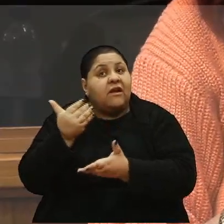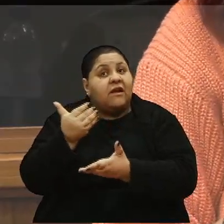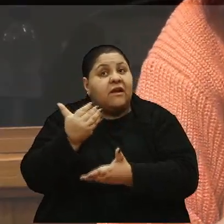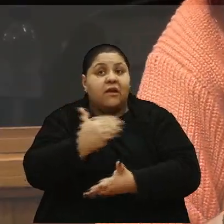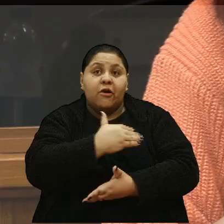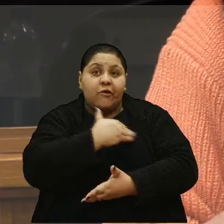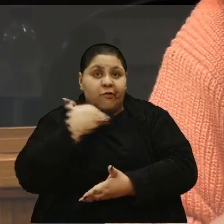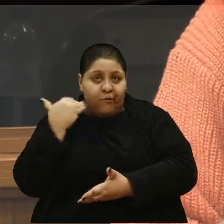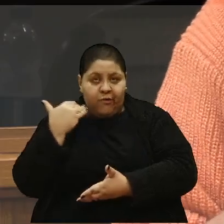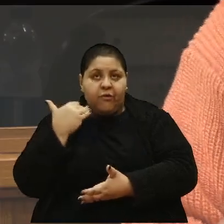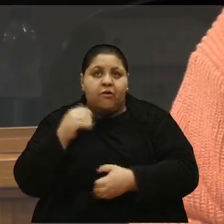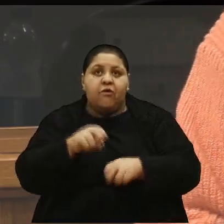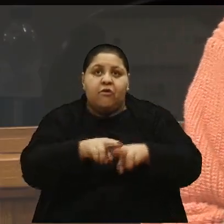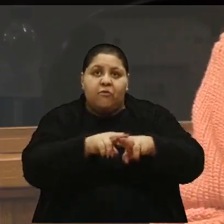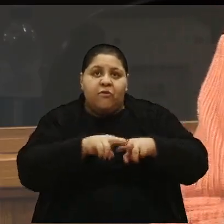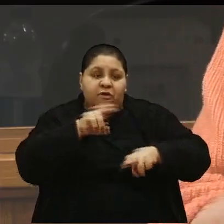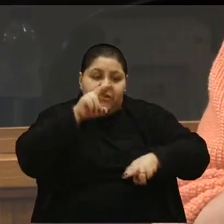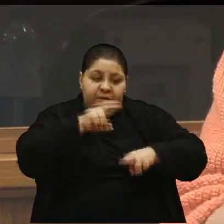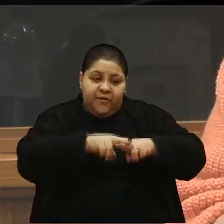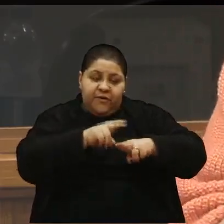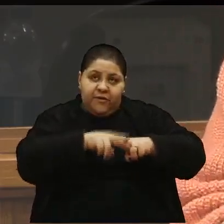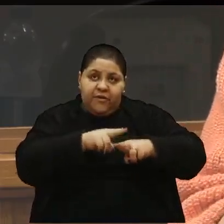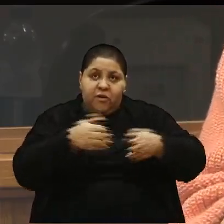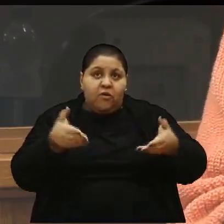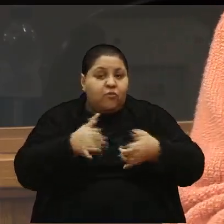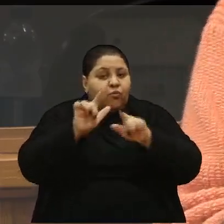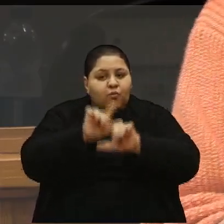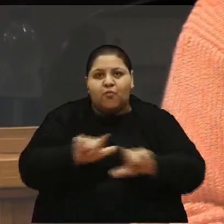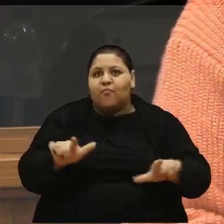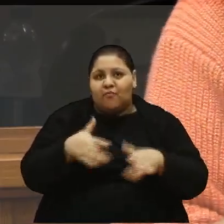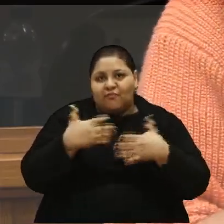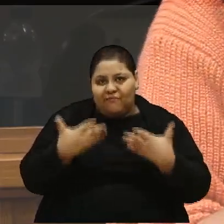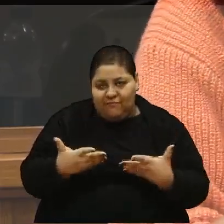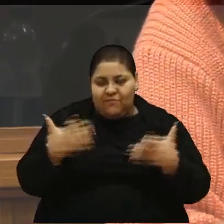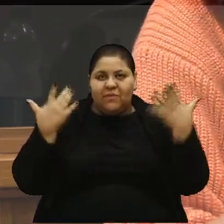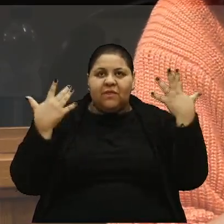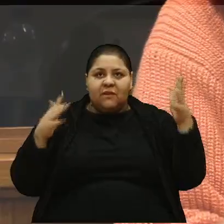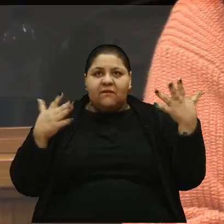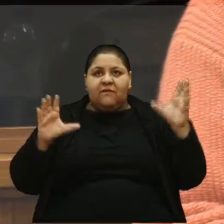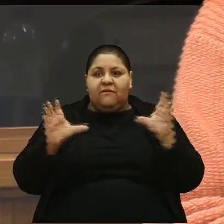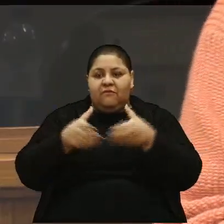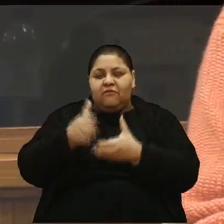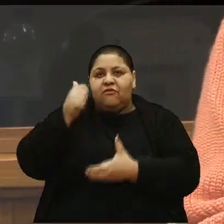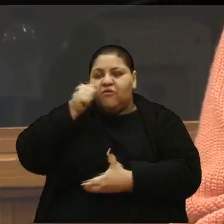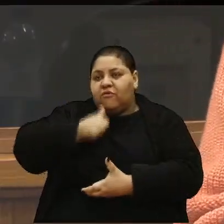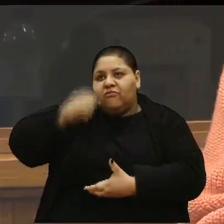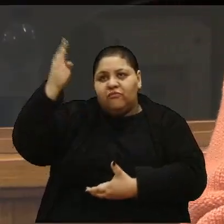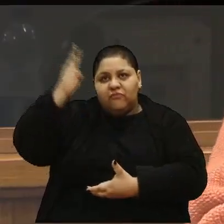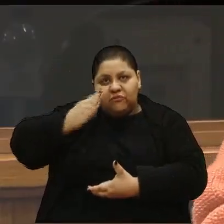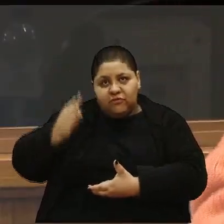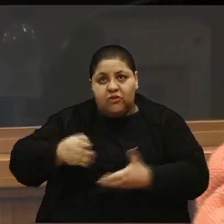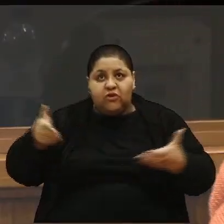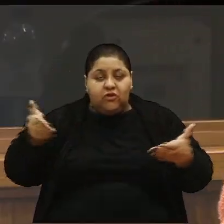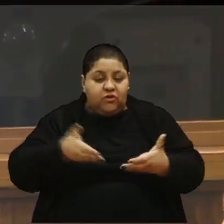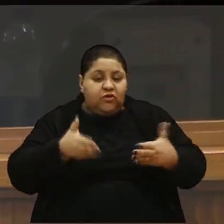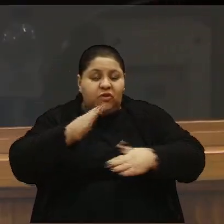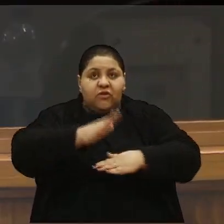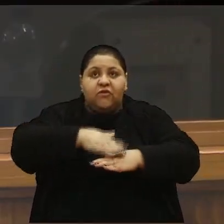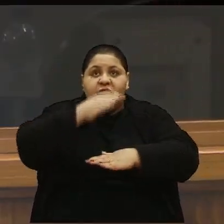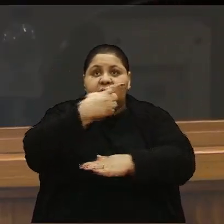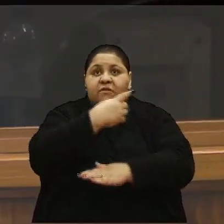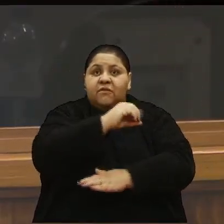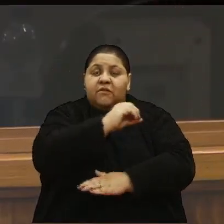vida e que, portanto, aquela cadeira que seria dela está vazia. Então, parabéns ao Grupo Mulheres do Brasil. Hoje são mais de 100